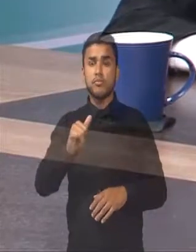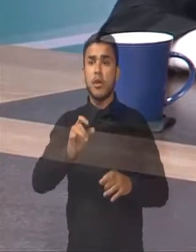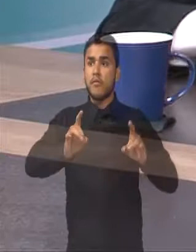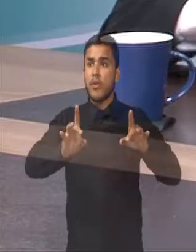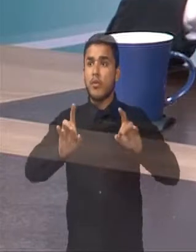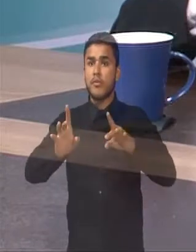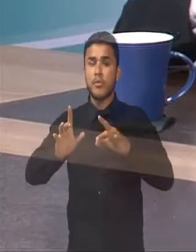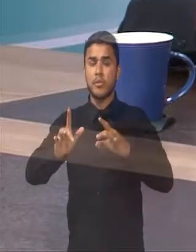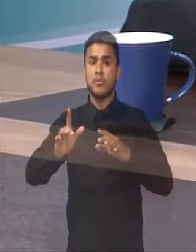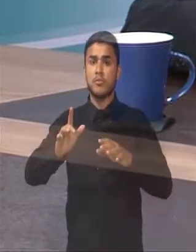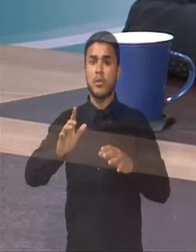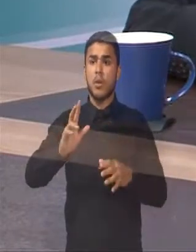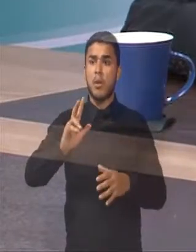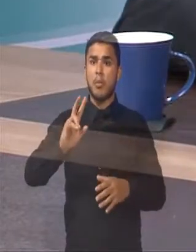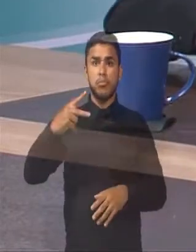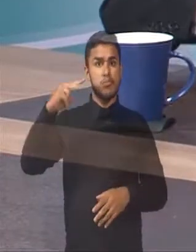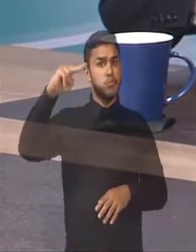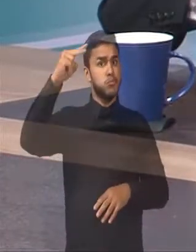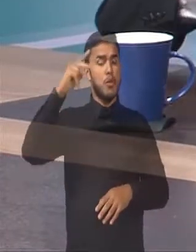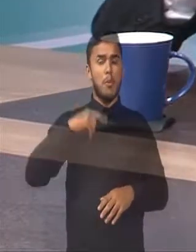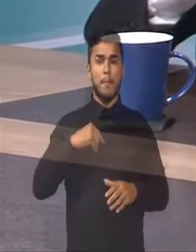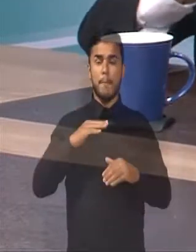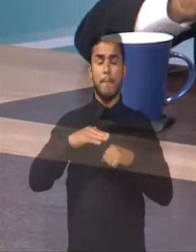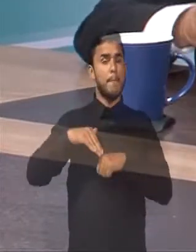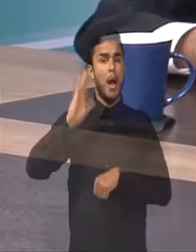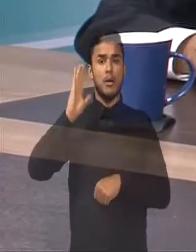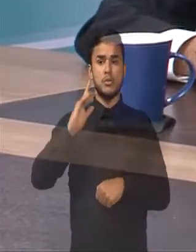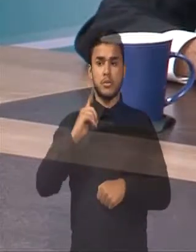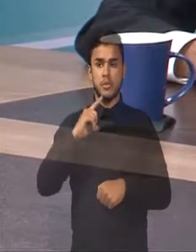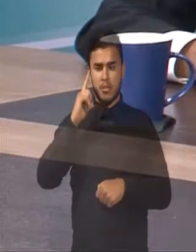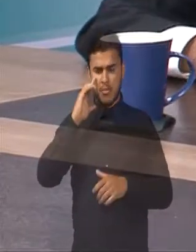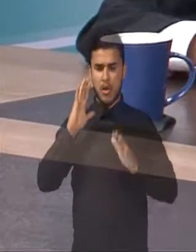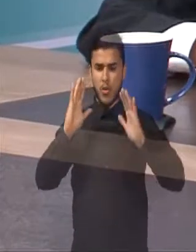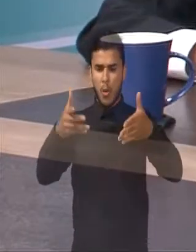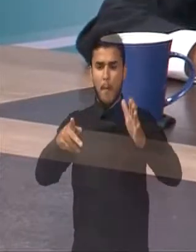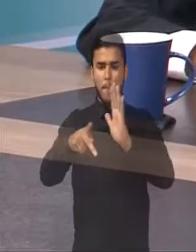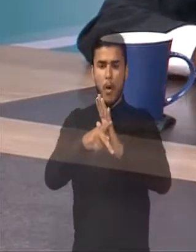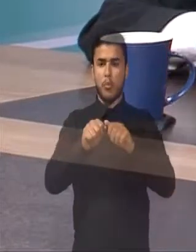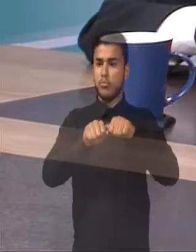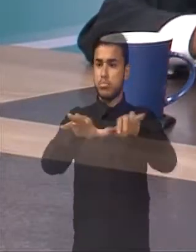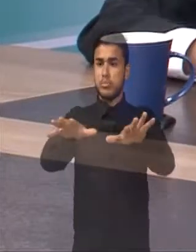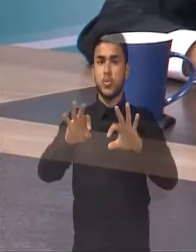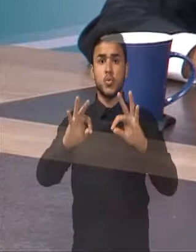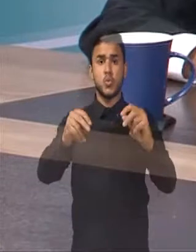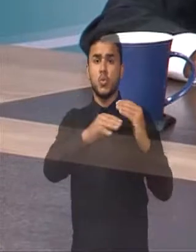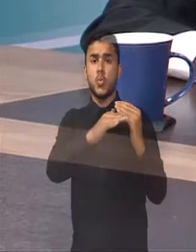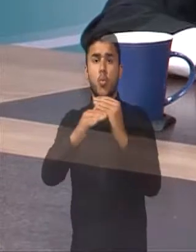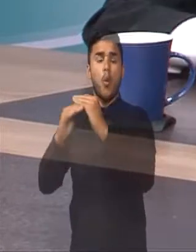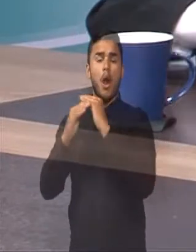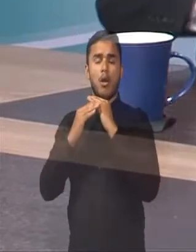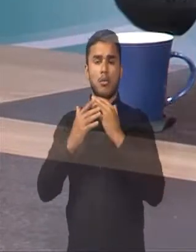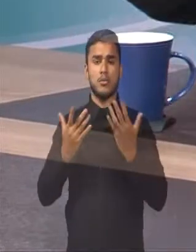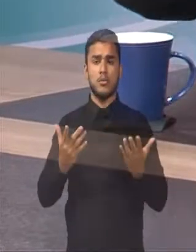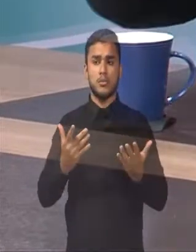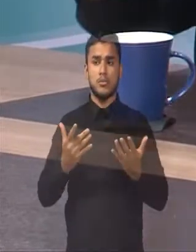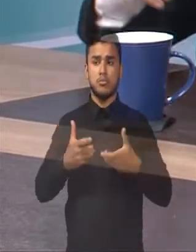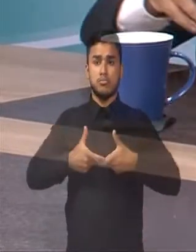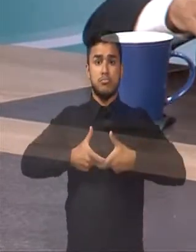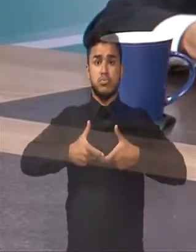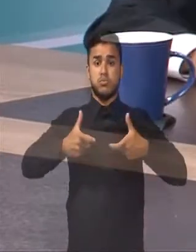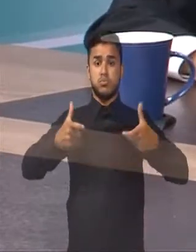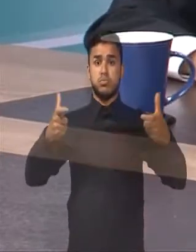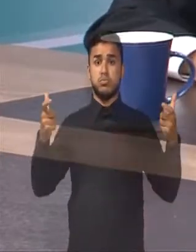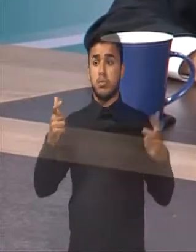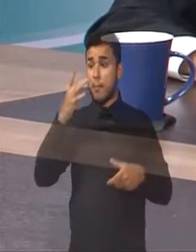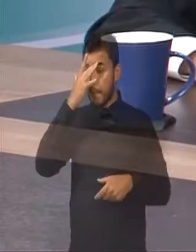aquele conceito de privativo, de classe A. Hoje, interessa para a economia é ampliar o